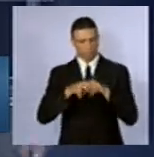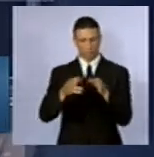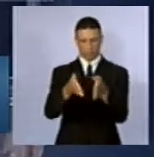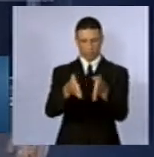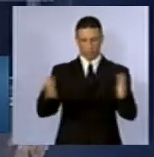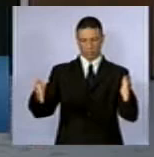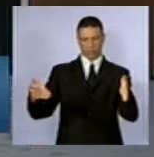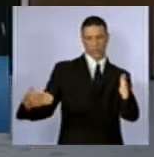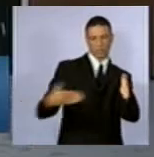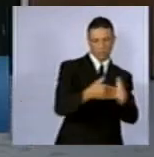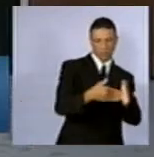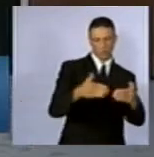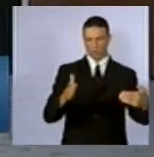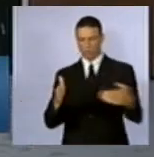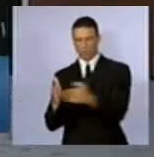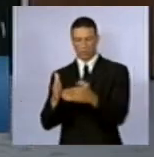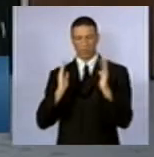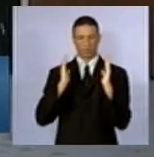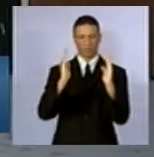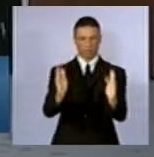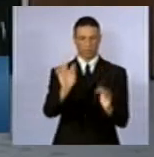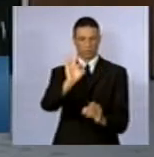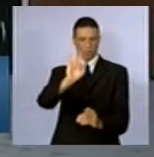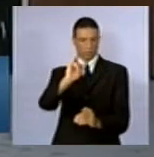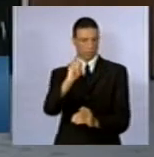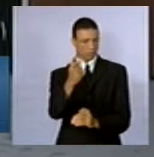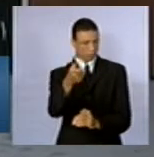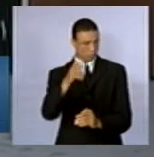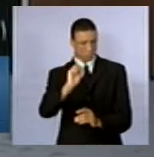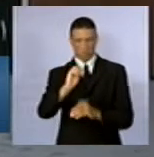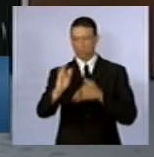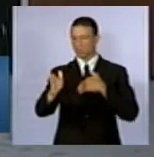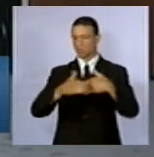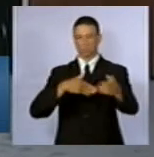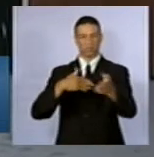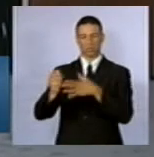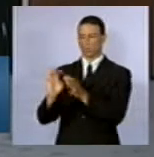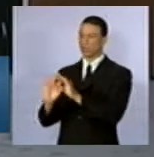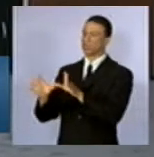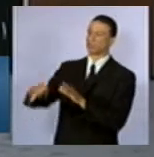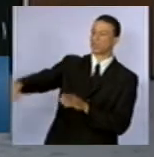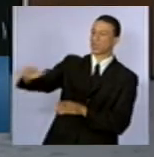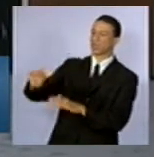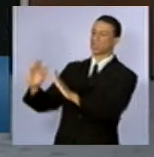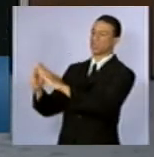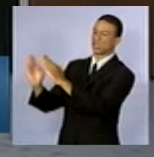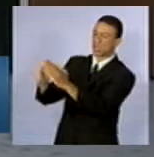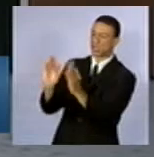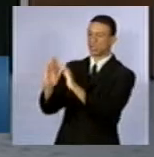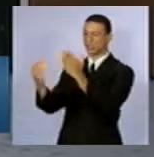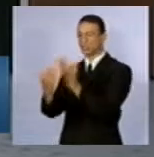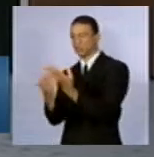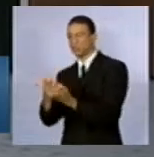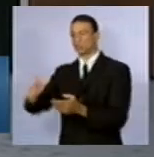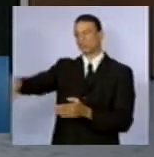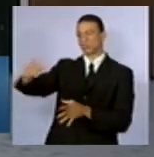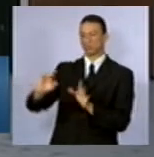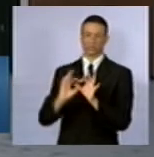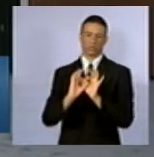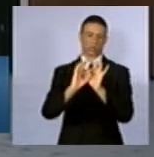faixa é permitido qualquer coisa moradia escolas e assim por diante